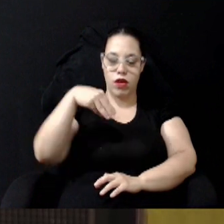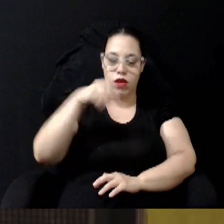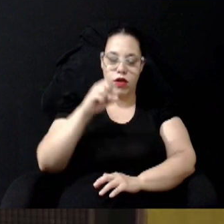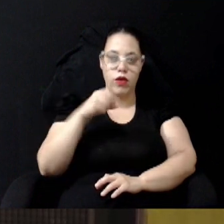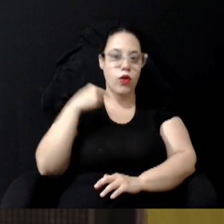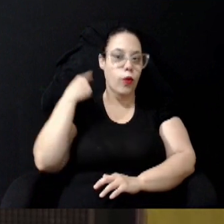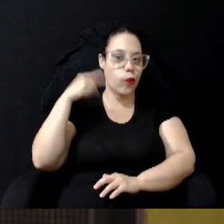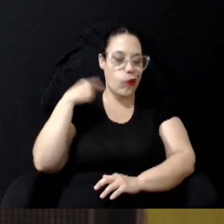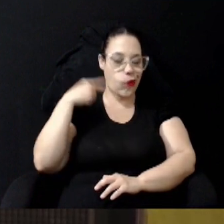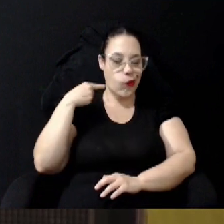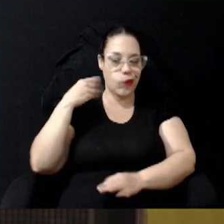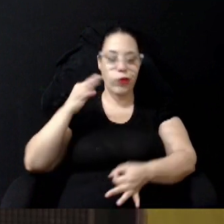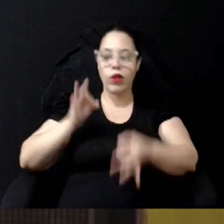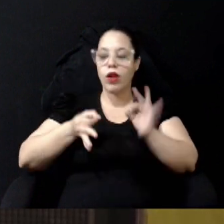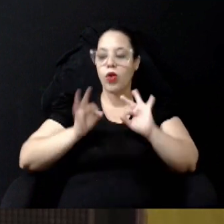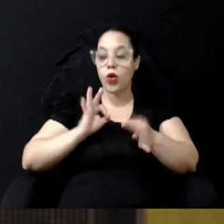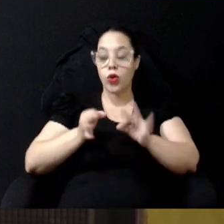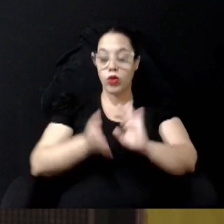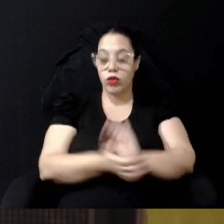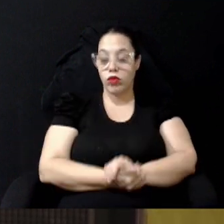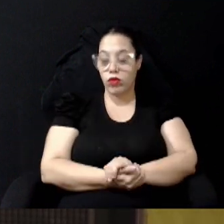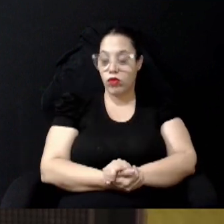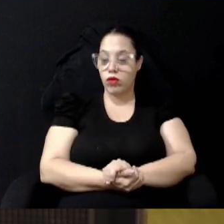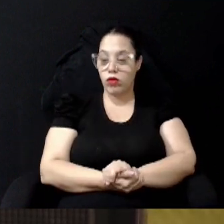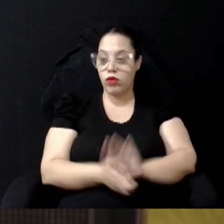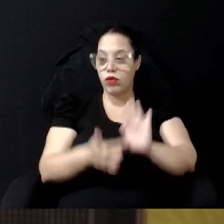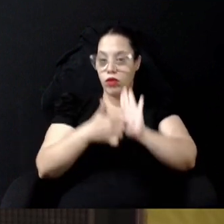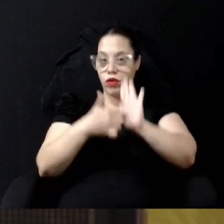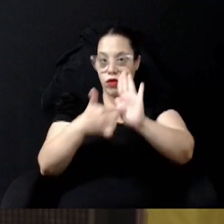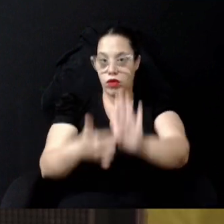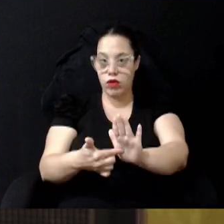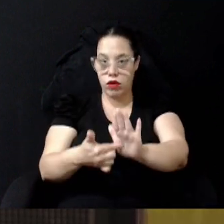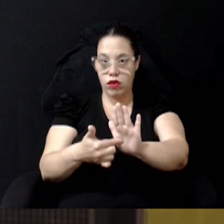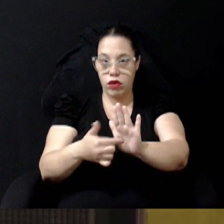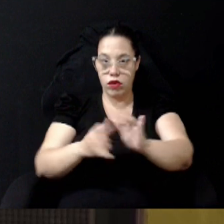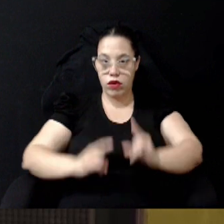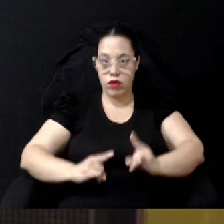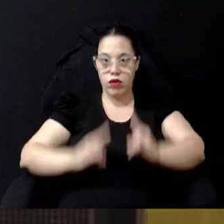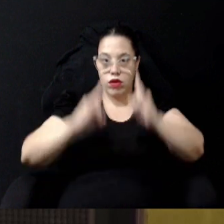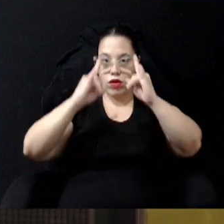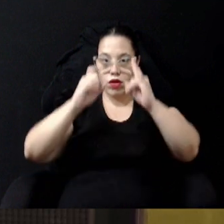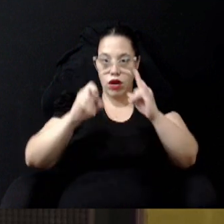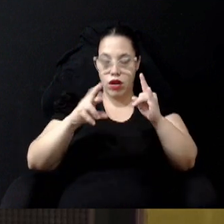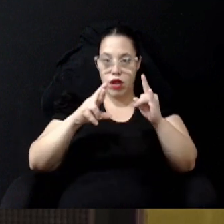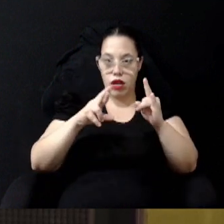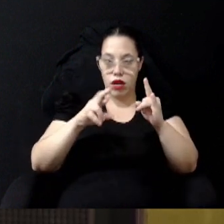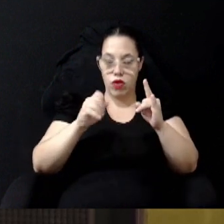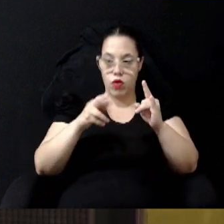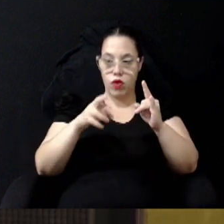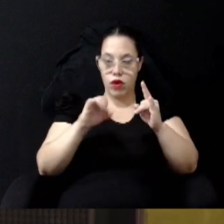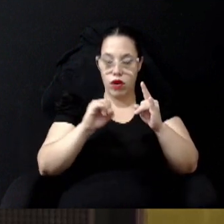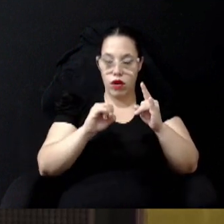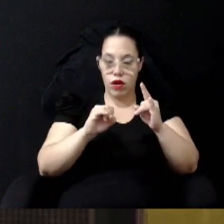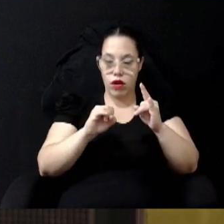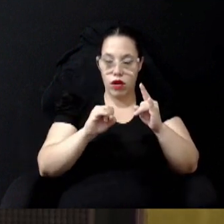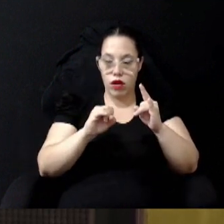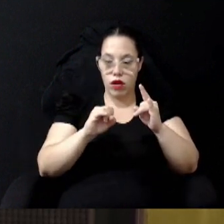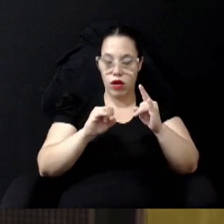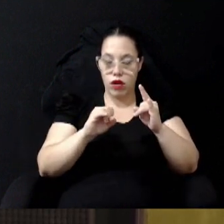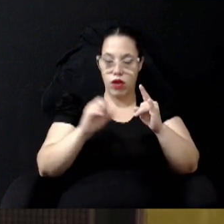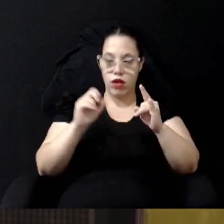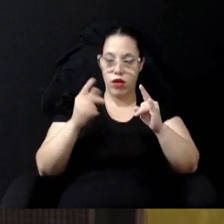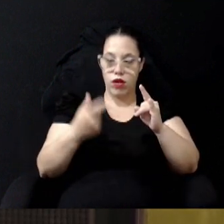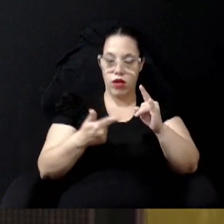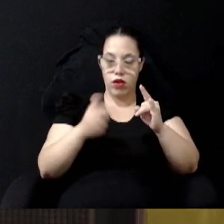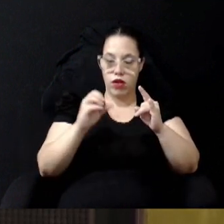justiça, que apresentada no prédio da Liderwood em 2019, organizador do